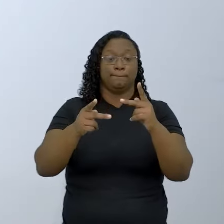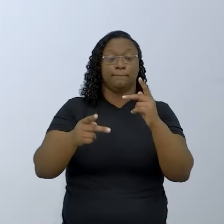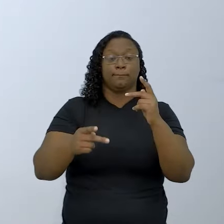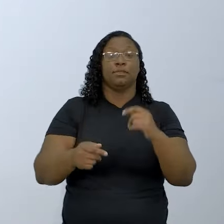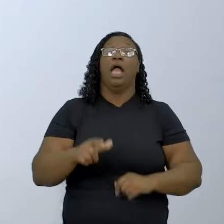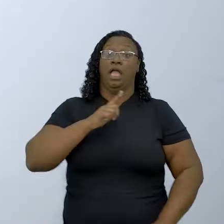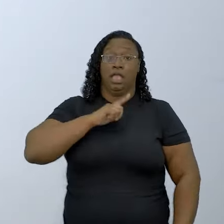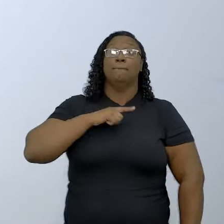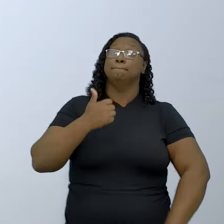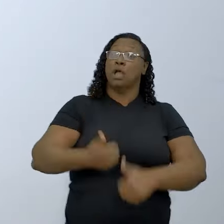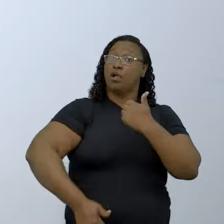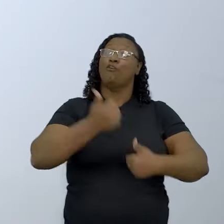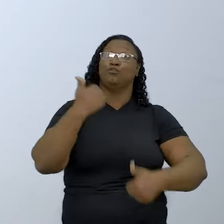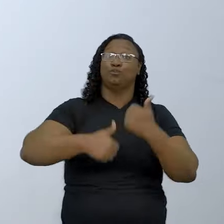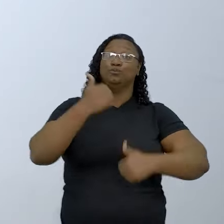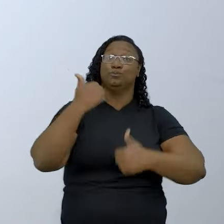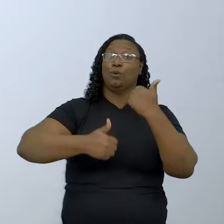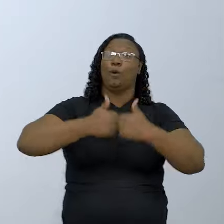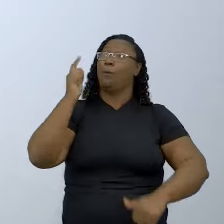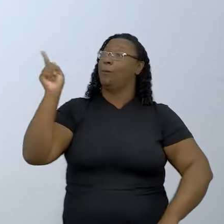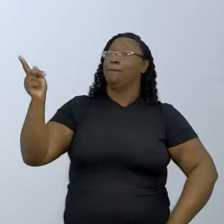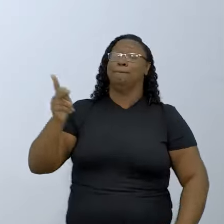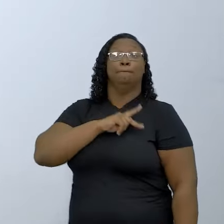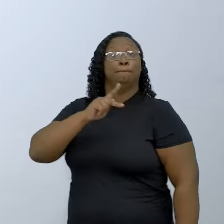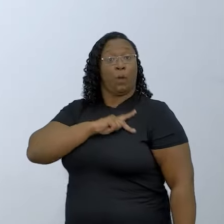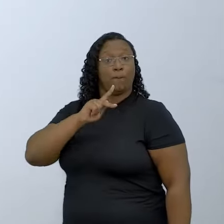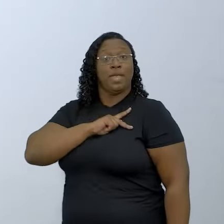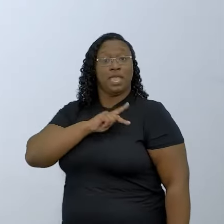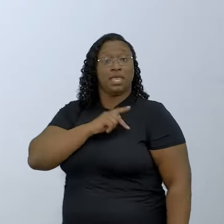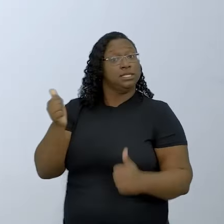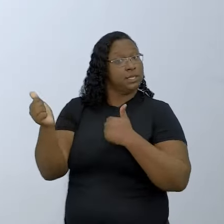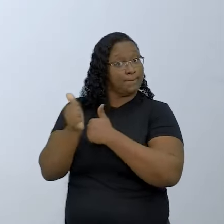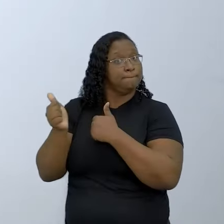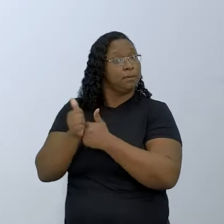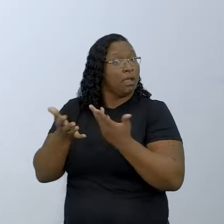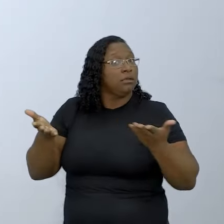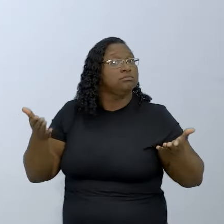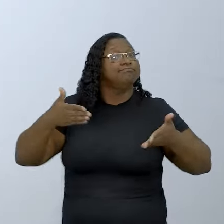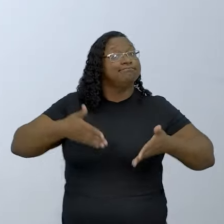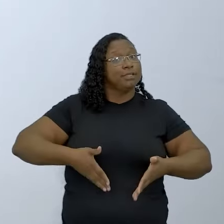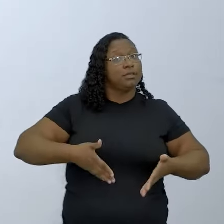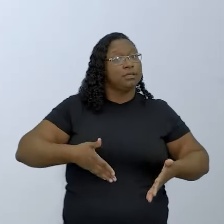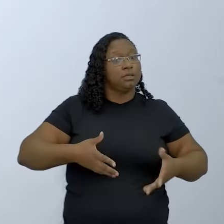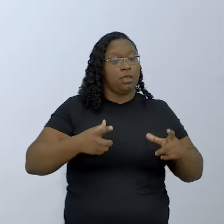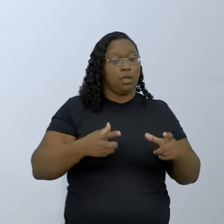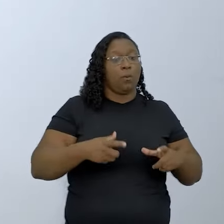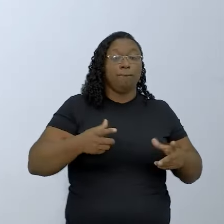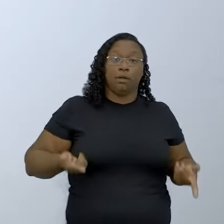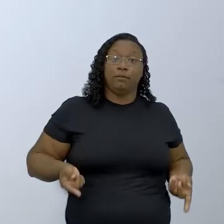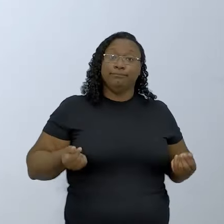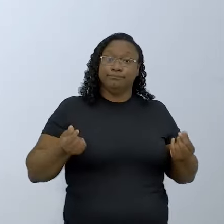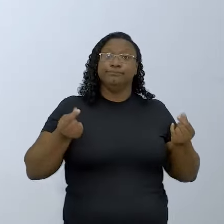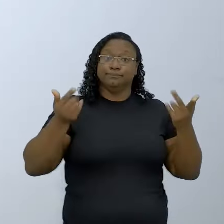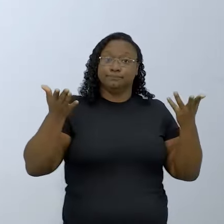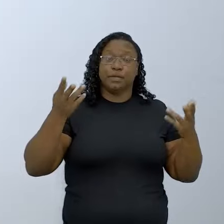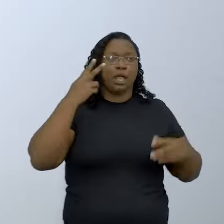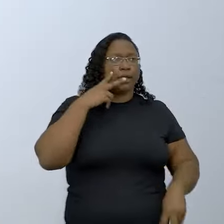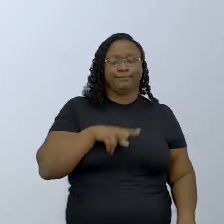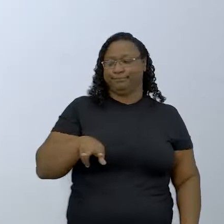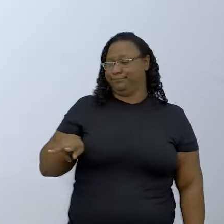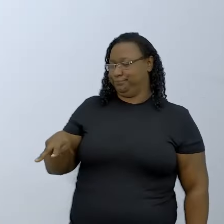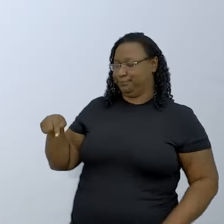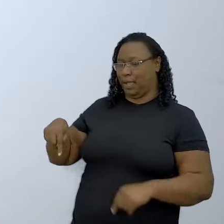Um estádio de futebol, que é o Allianz. Olha a quantidade de coisas que a gente tem no bairro Nobre. Vai olhar para a periferia, né? Então,